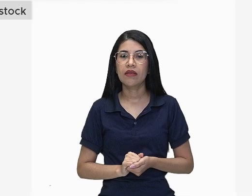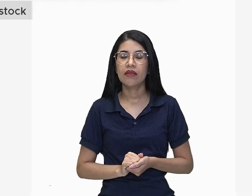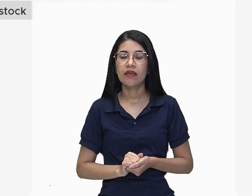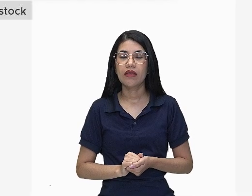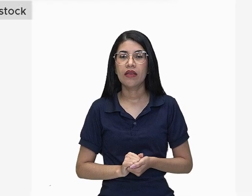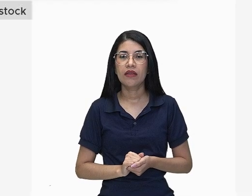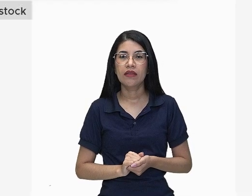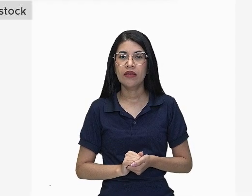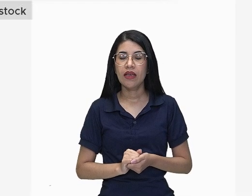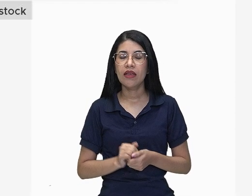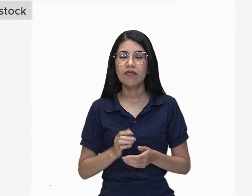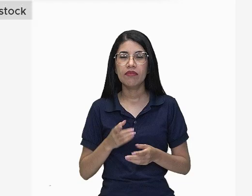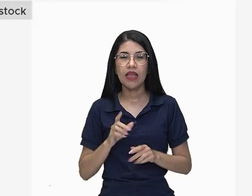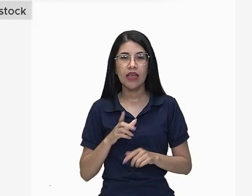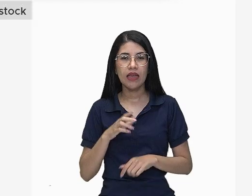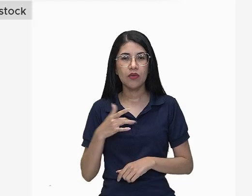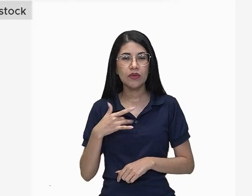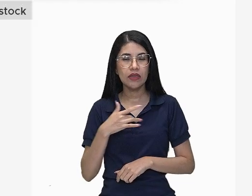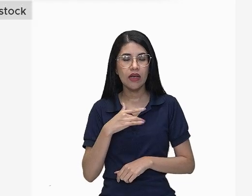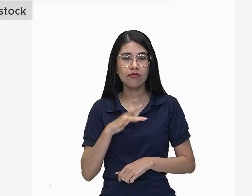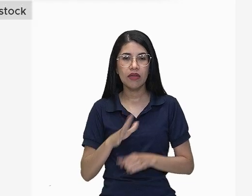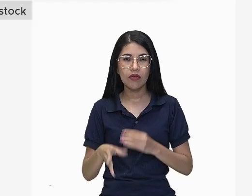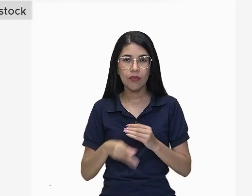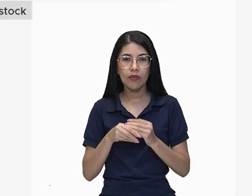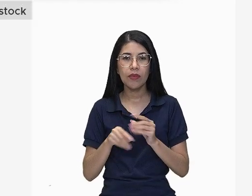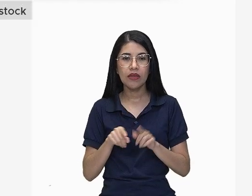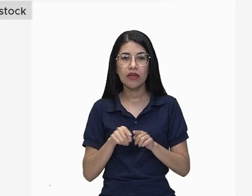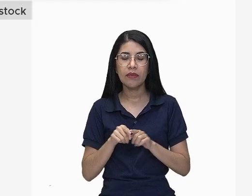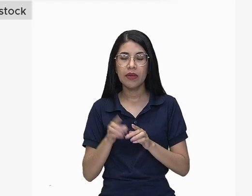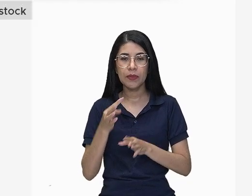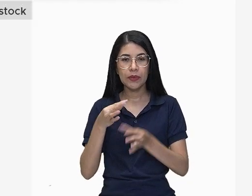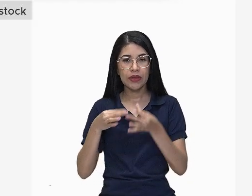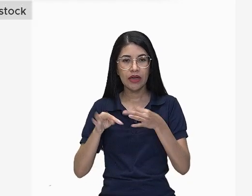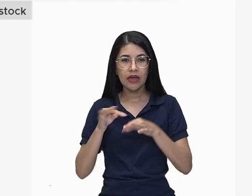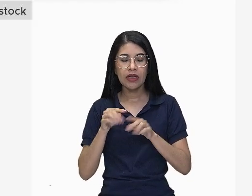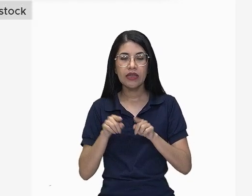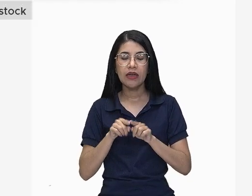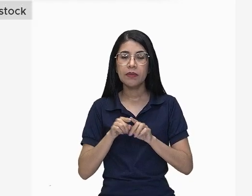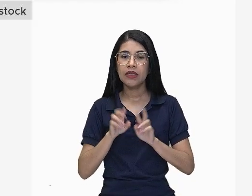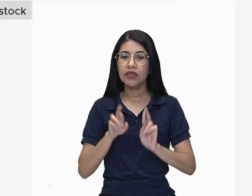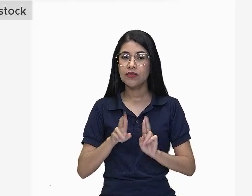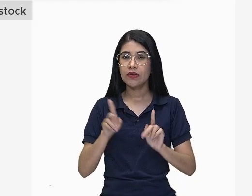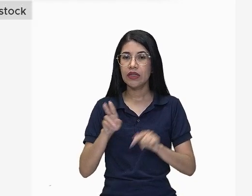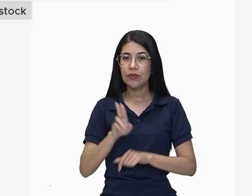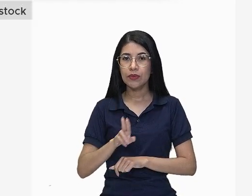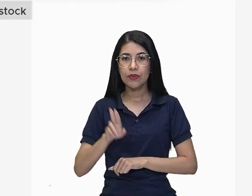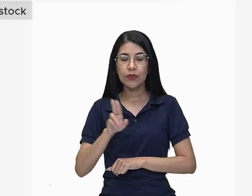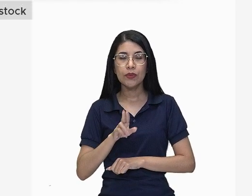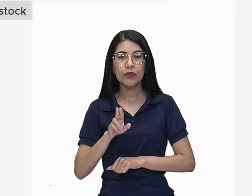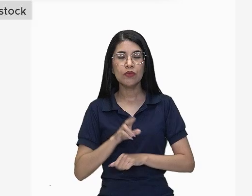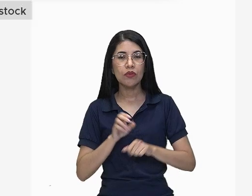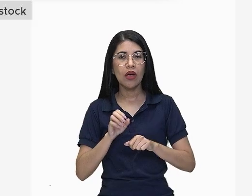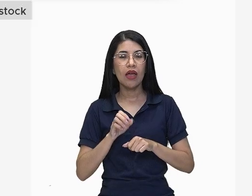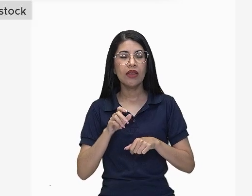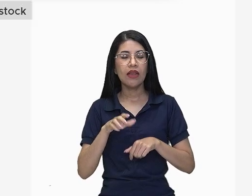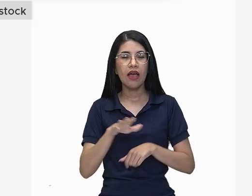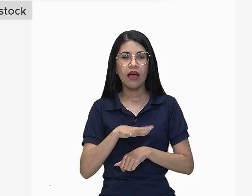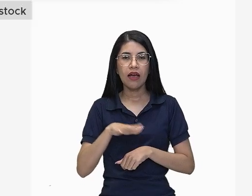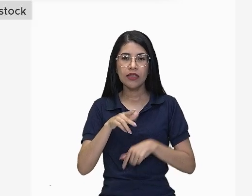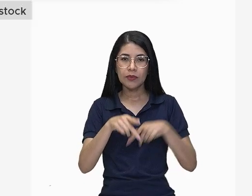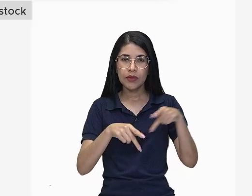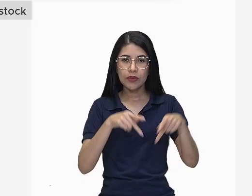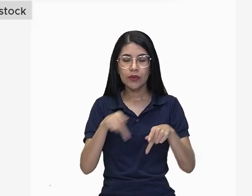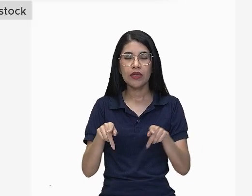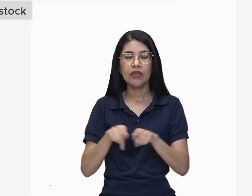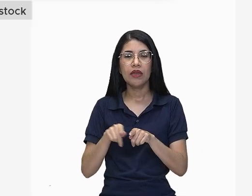saúde complementar, é isso que a gente vai nos aprofundar, e também a diferença entre o uso popular e científico, porque a gente tem que